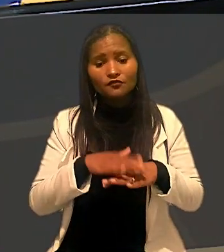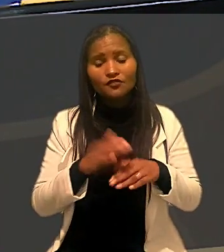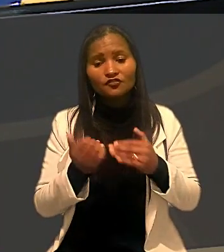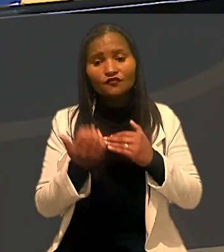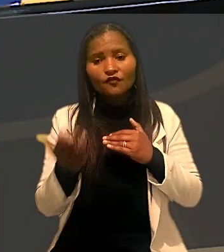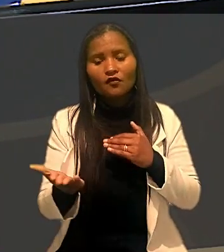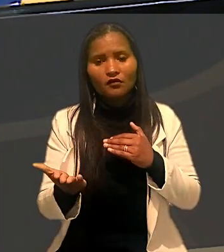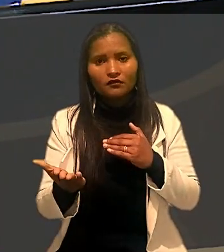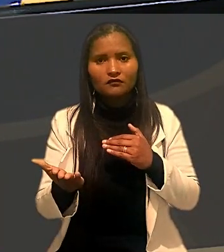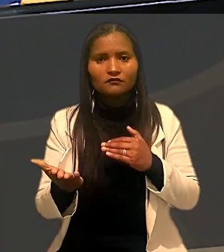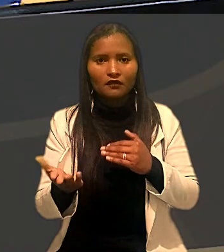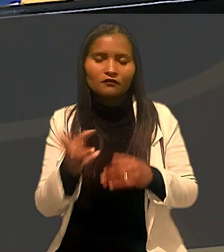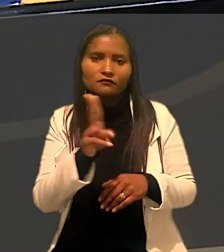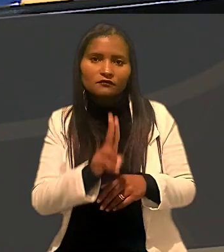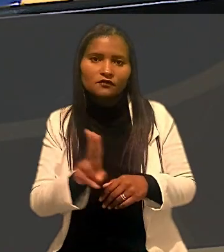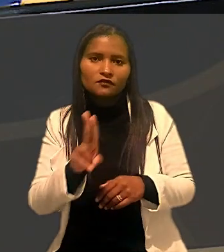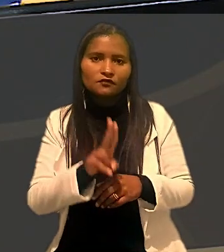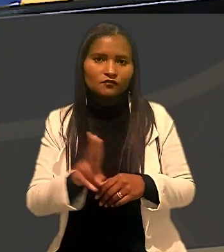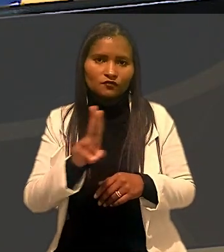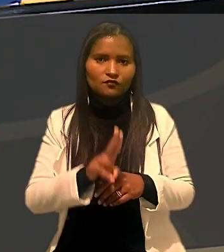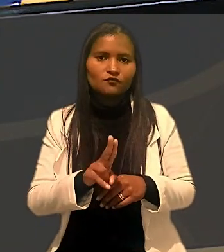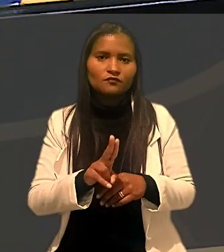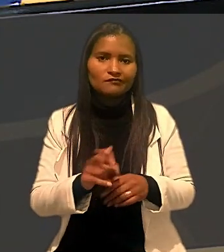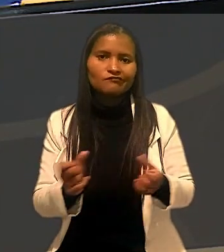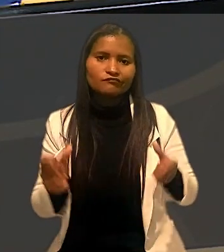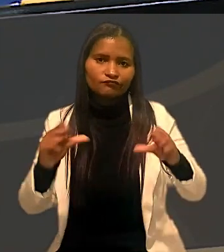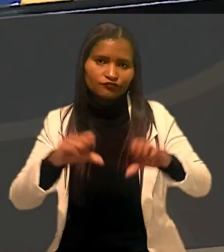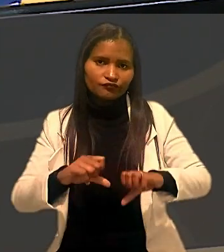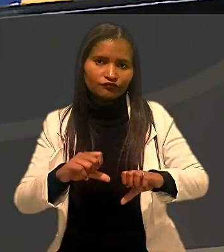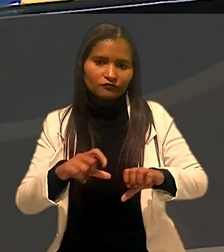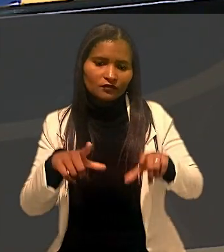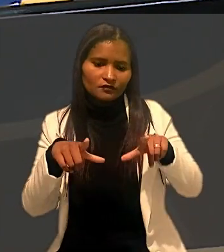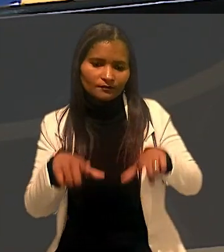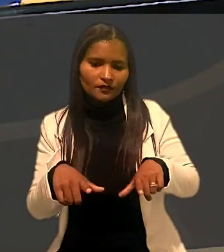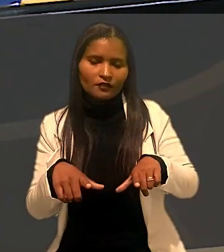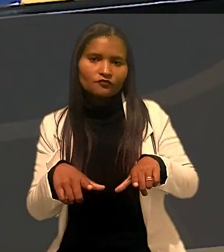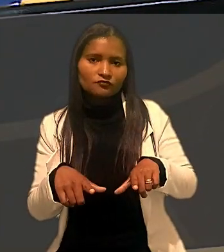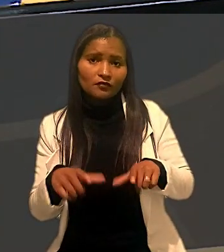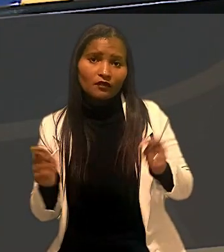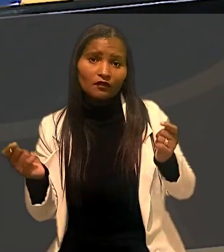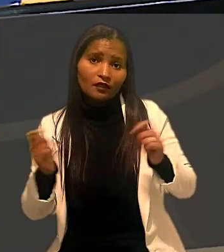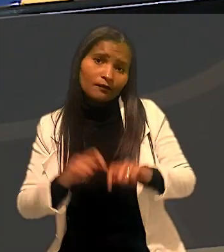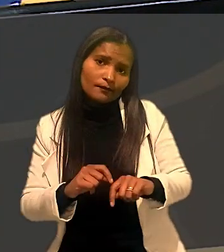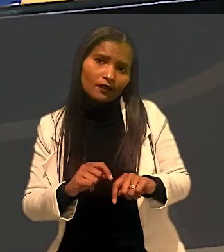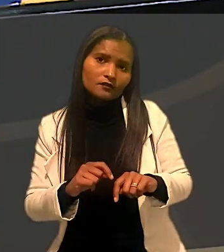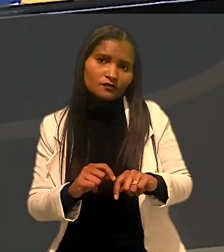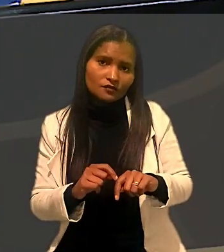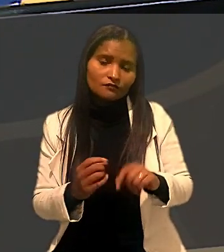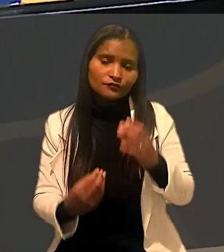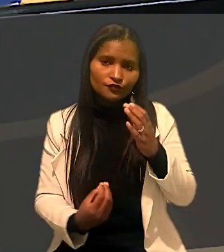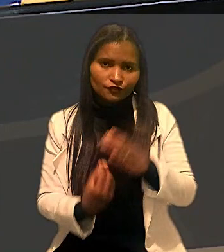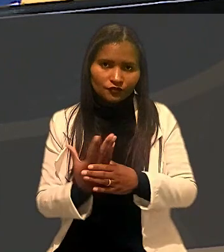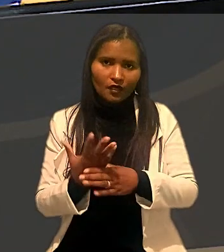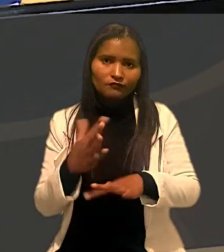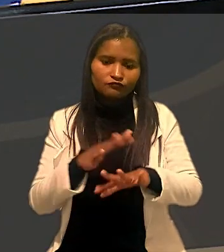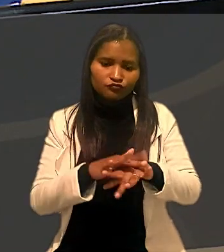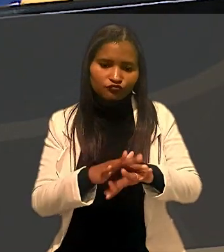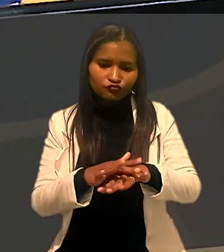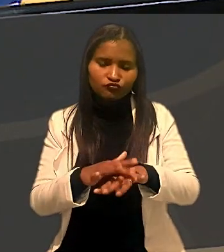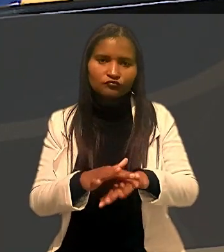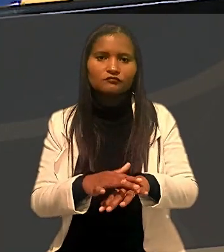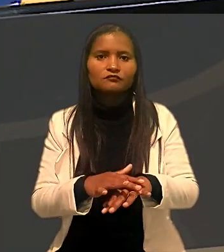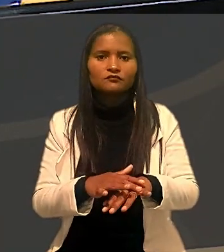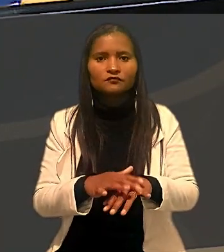repito, ações externas que servem para deteriorar esse ambiente e capazes de, por exemplo,